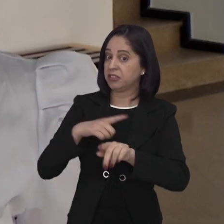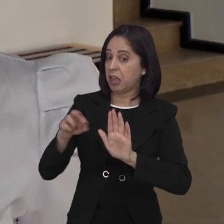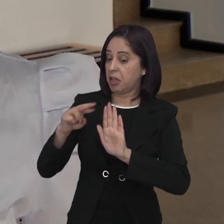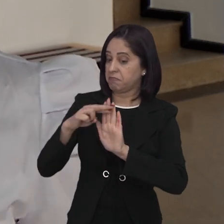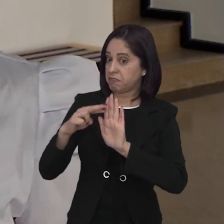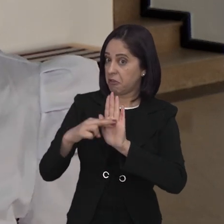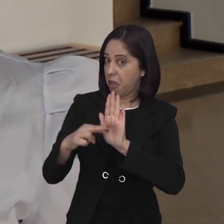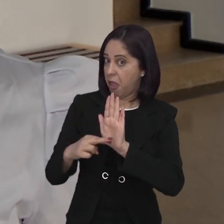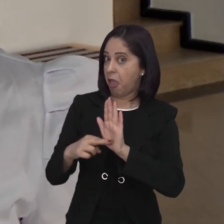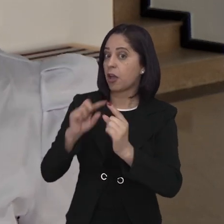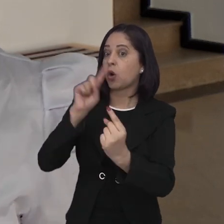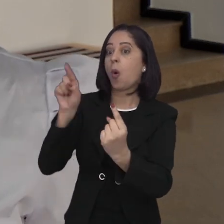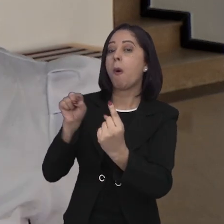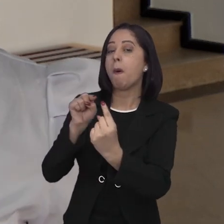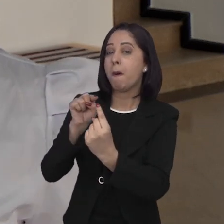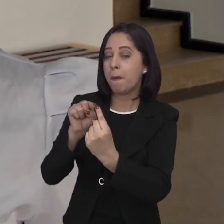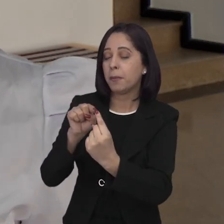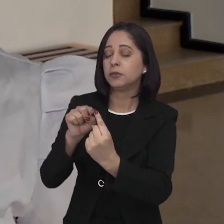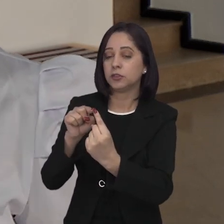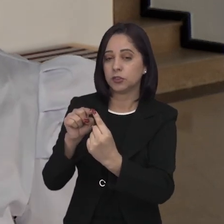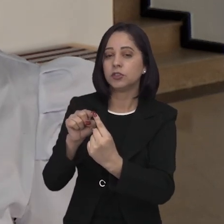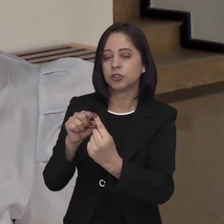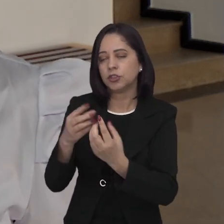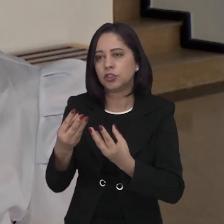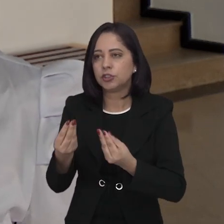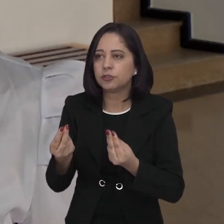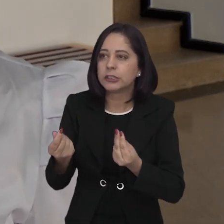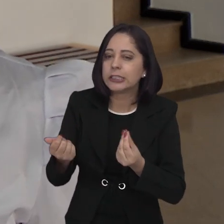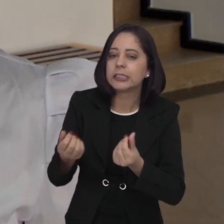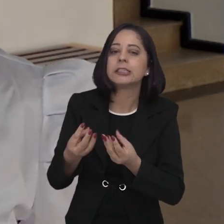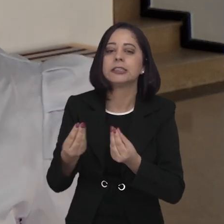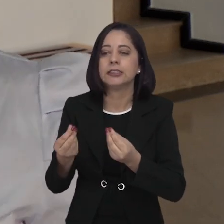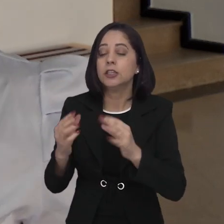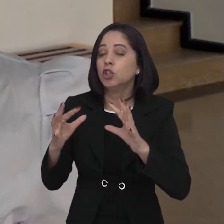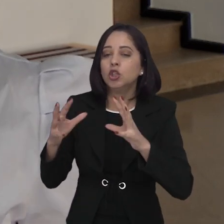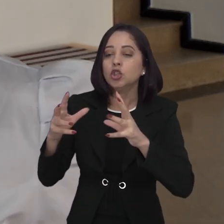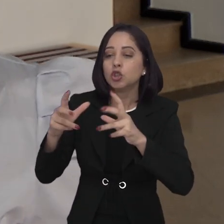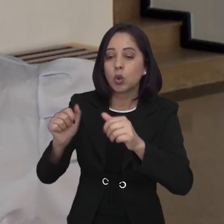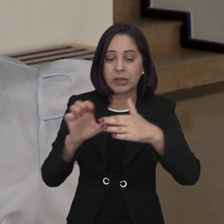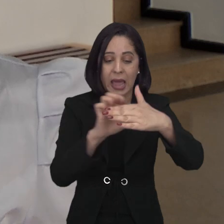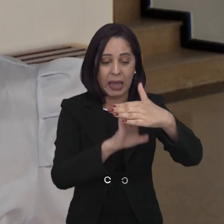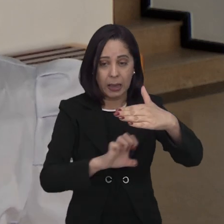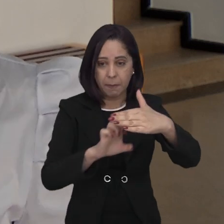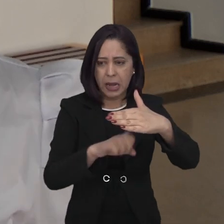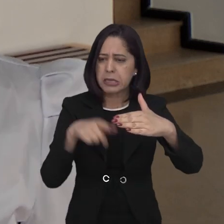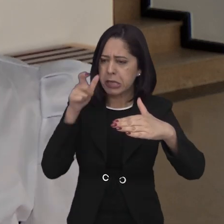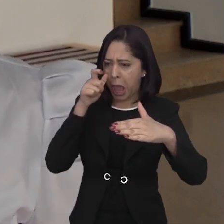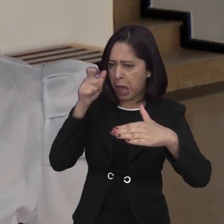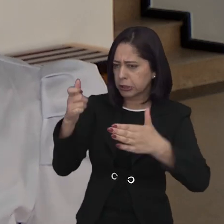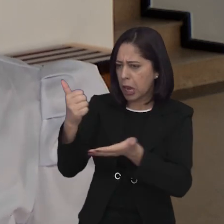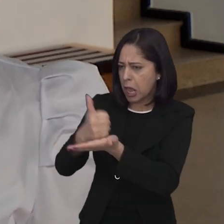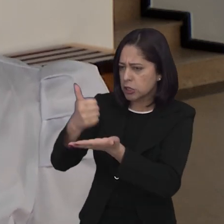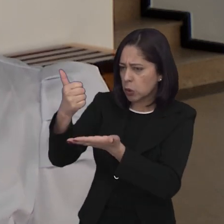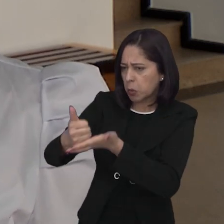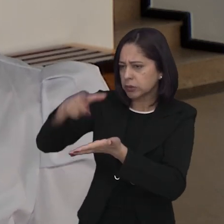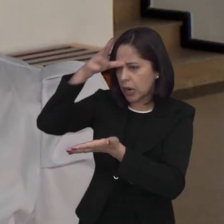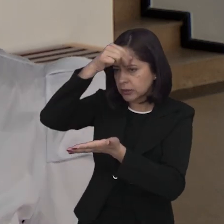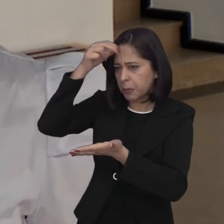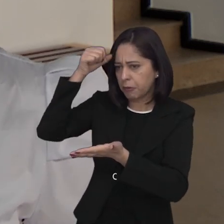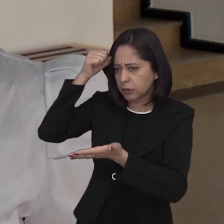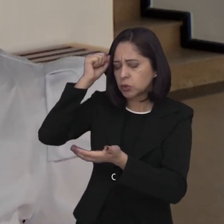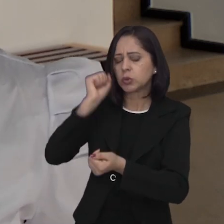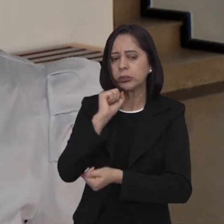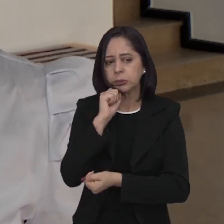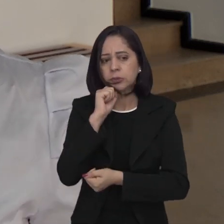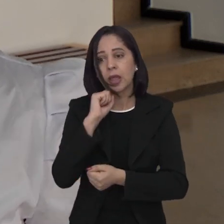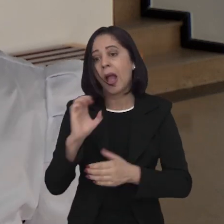como finalidade proporcionar que todos aqueles que têm interesse em contratar com a administração pública,